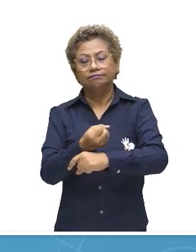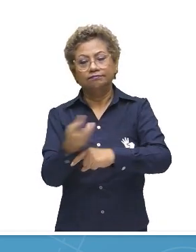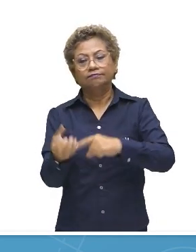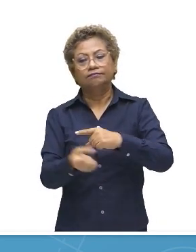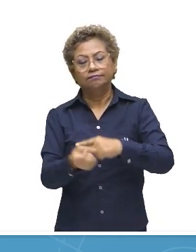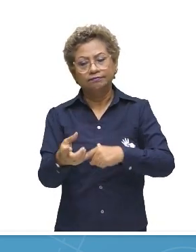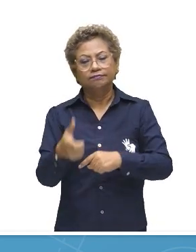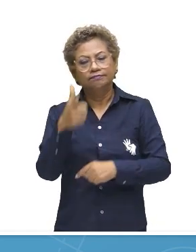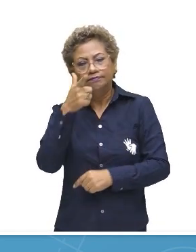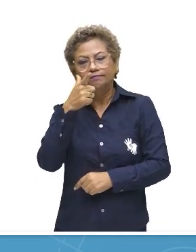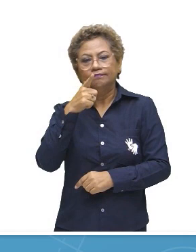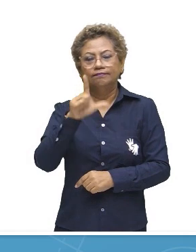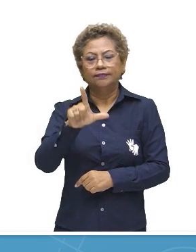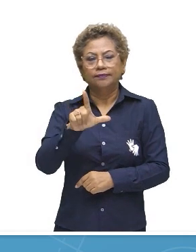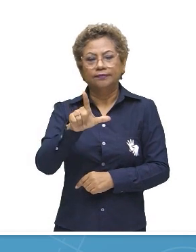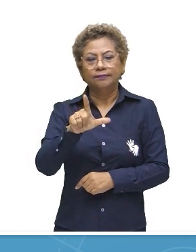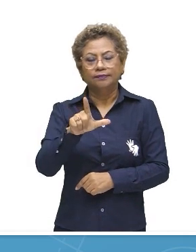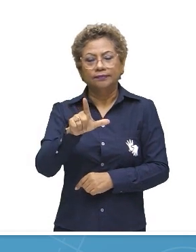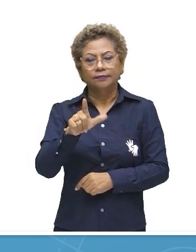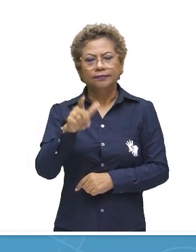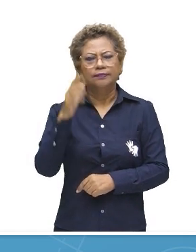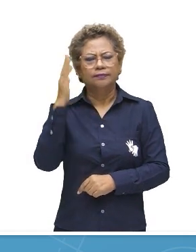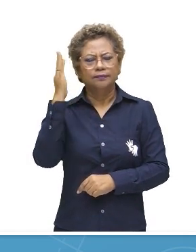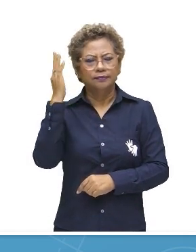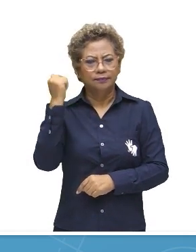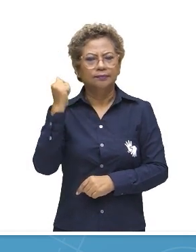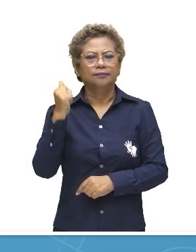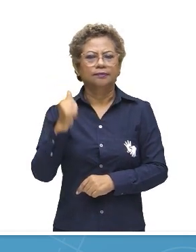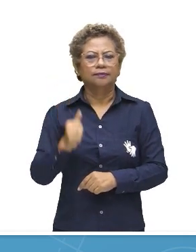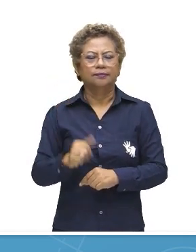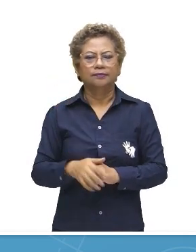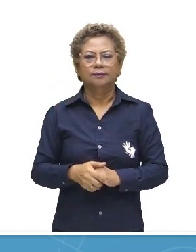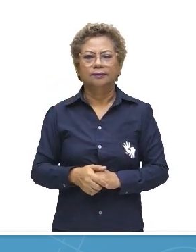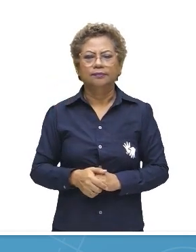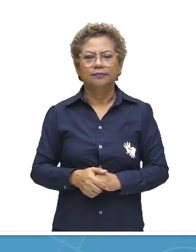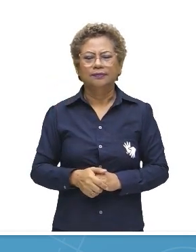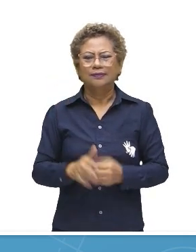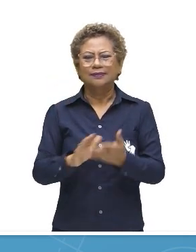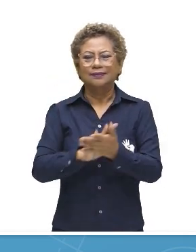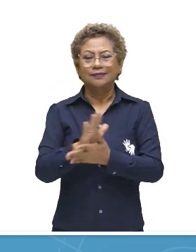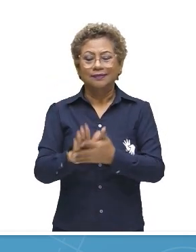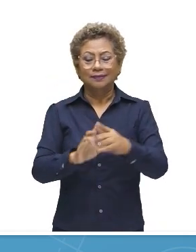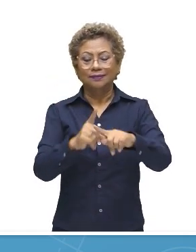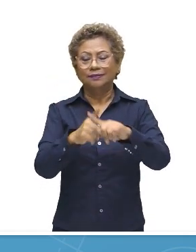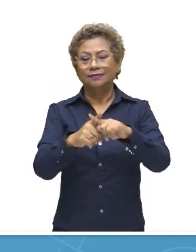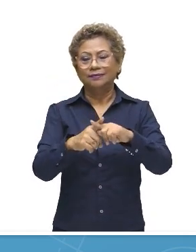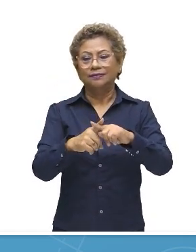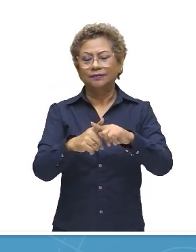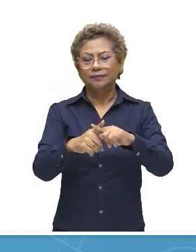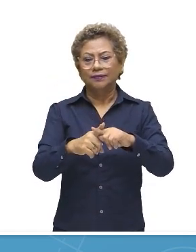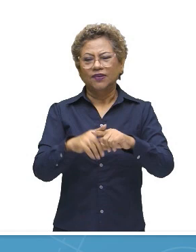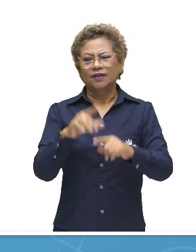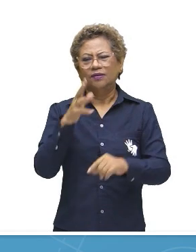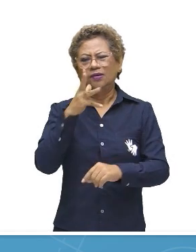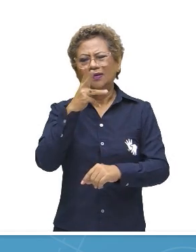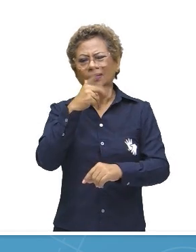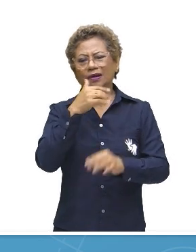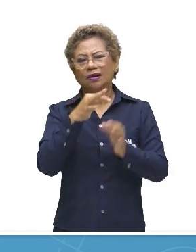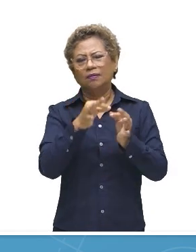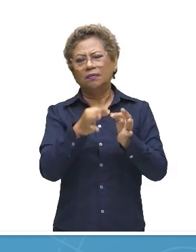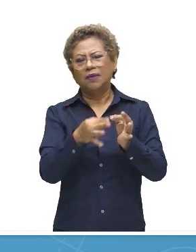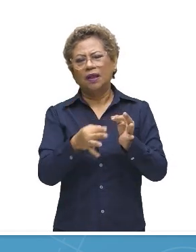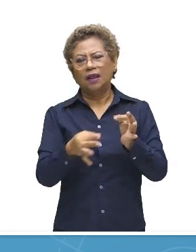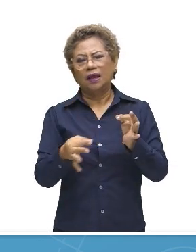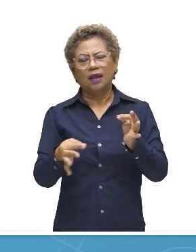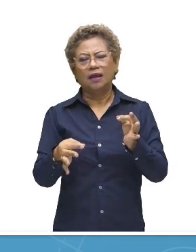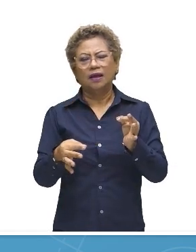já consegue resolver as alternativas sem precisar, né, fazer essa multiplicação e depois a divisão aqui por 5. Tudo